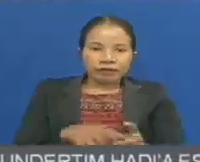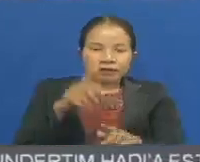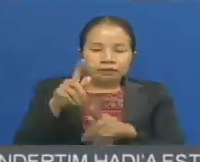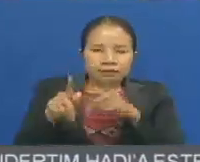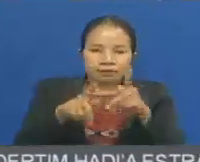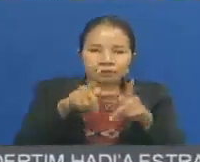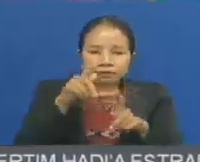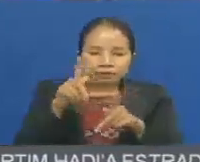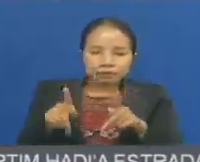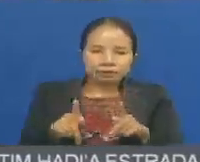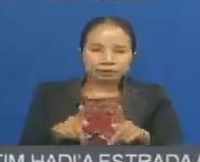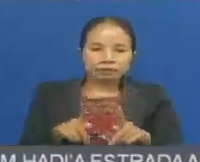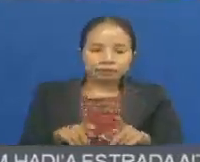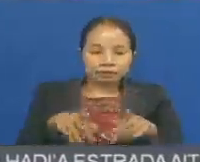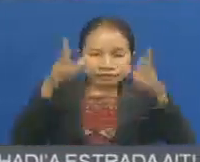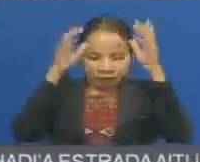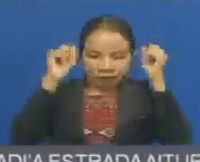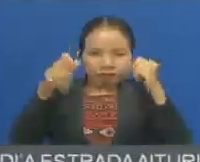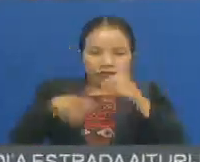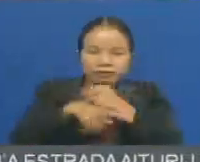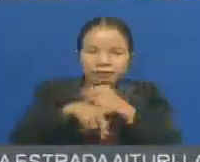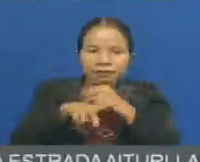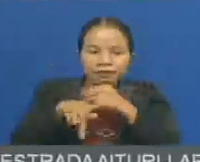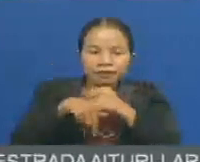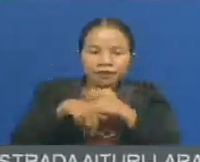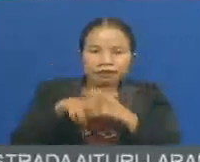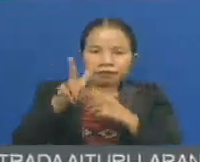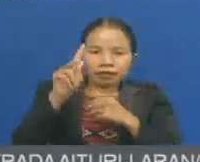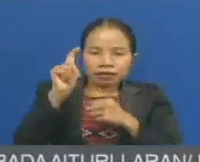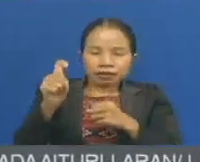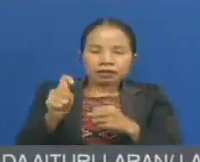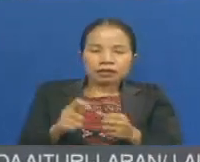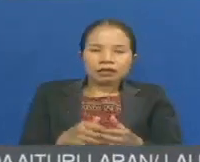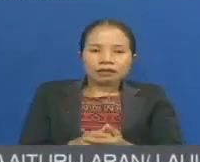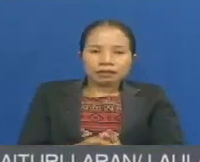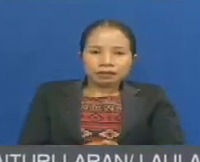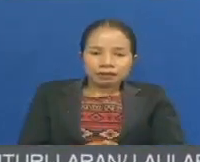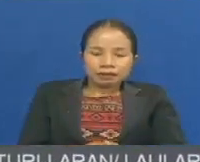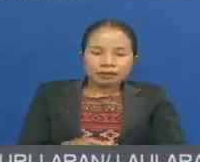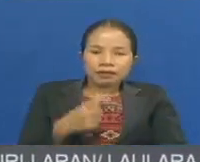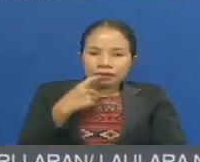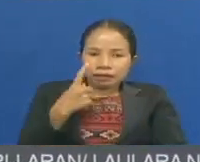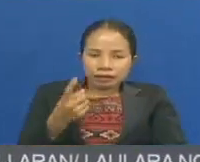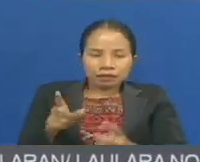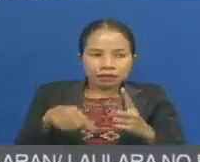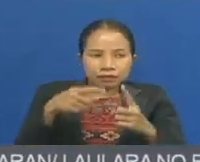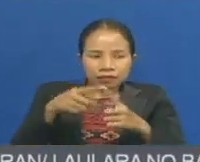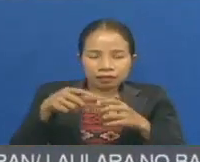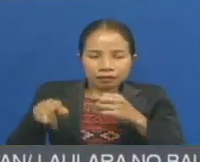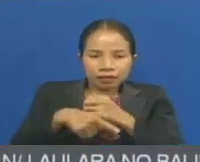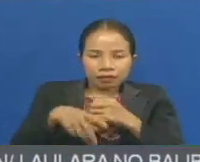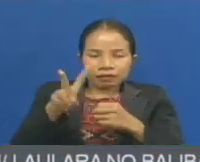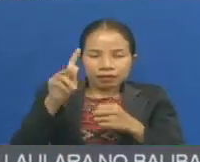no simpatizantes, presidente Partido Os Verdes de Timor, Antônio Lelahuno Cruz Hateten, Wainira Partido